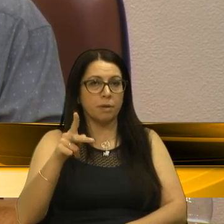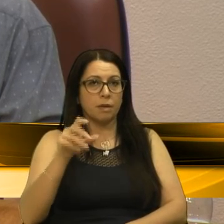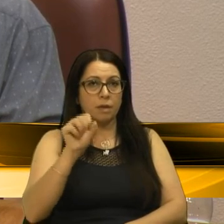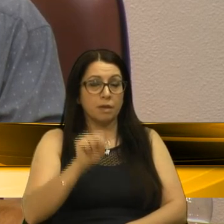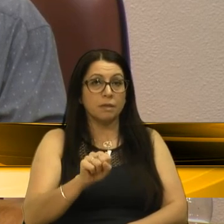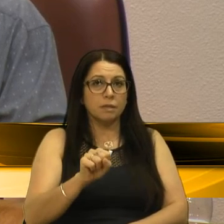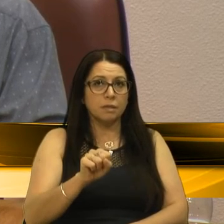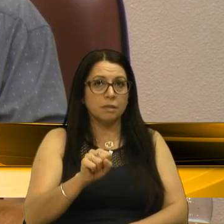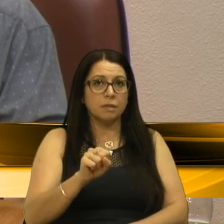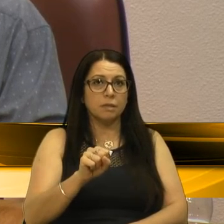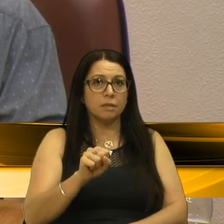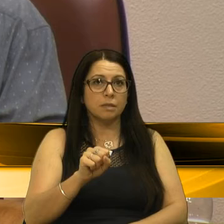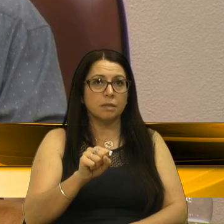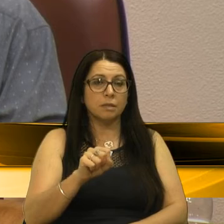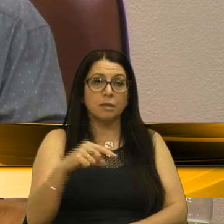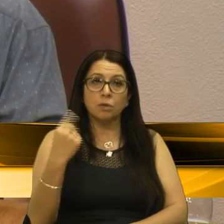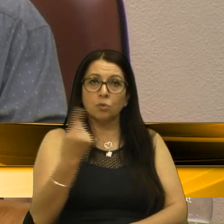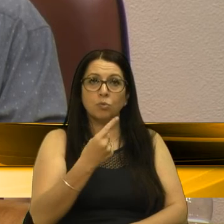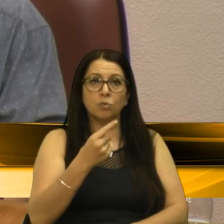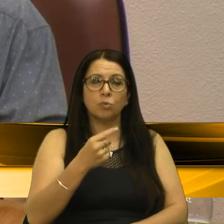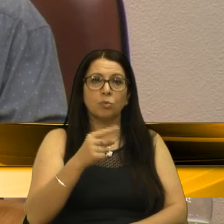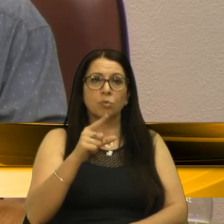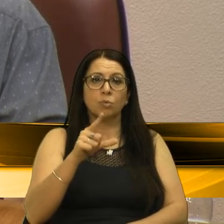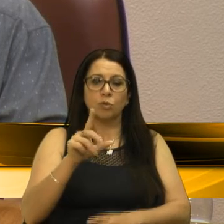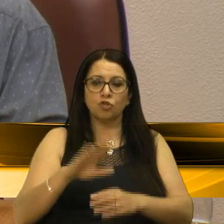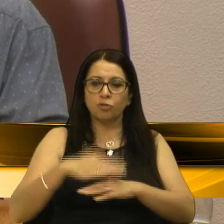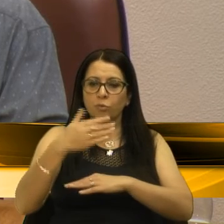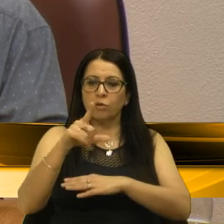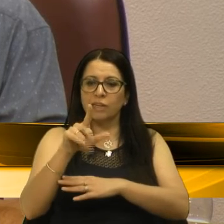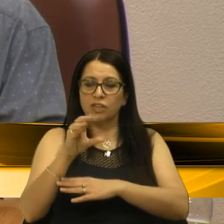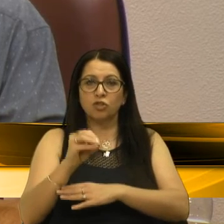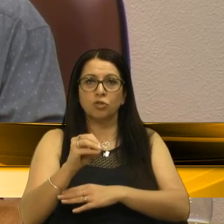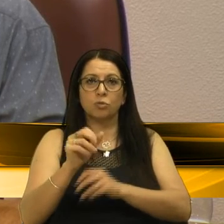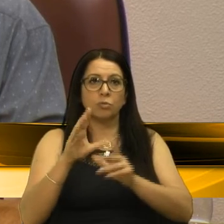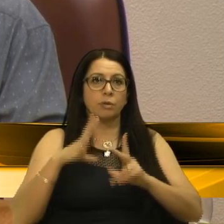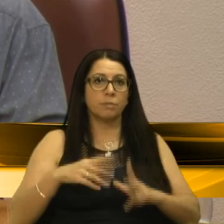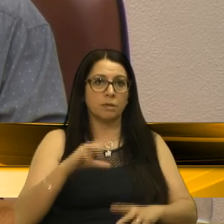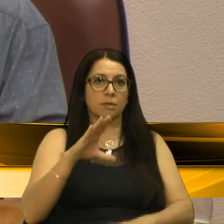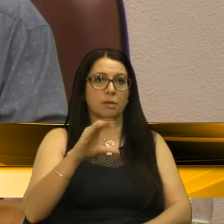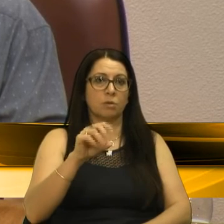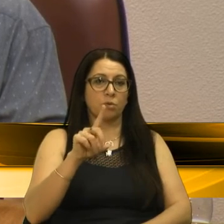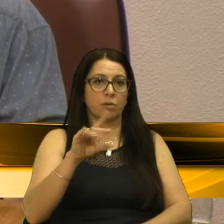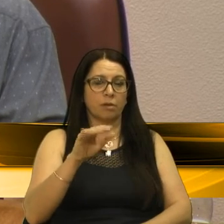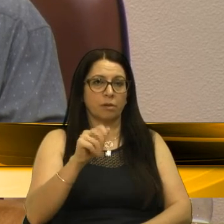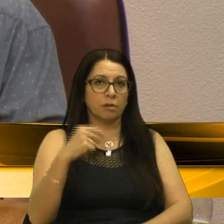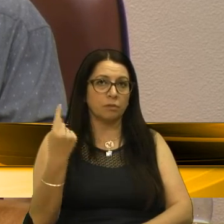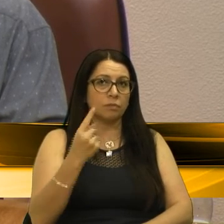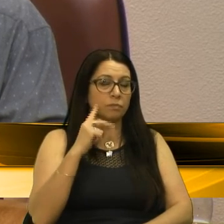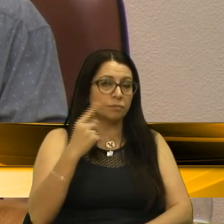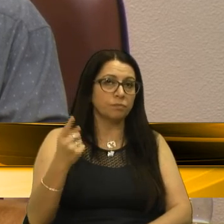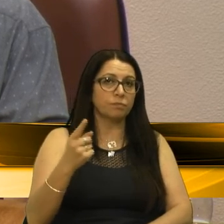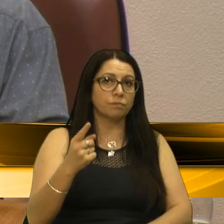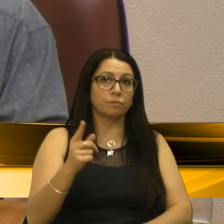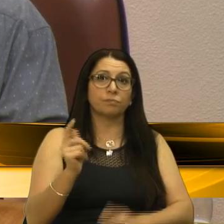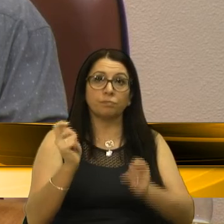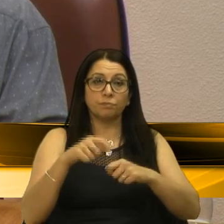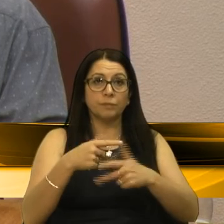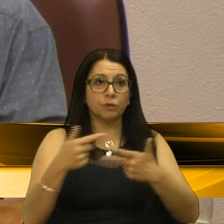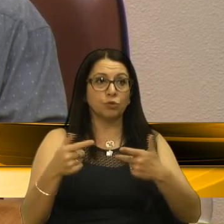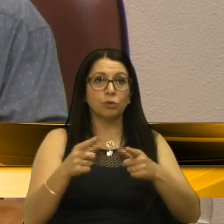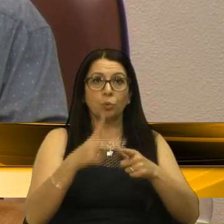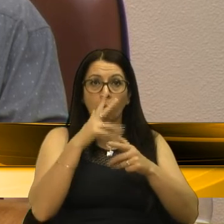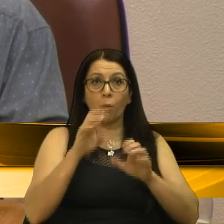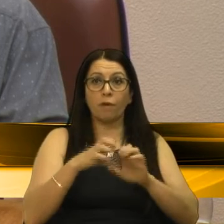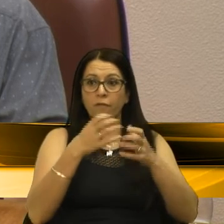SMSPPS, e latões de coleta de lixo e limpeza da Codeca, em quantidade compatível com o tamanho